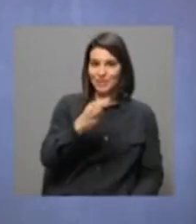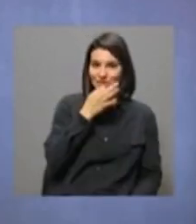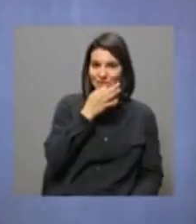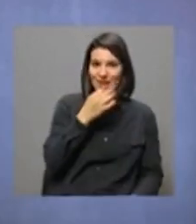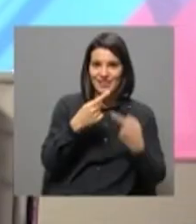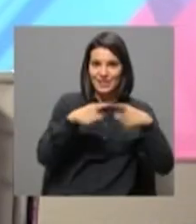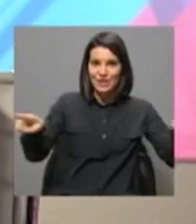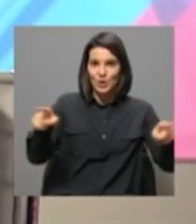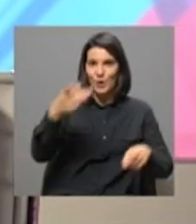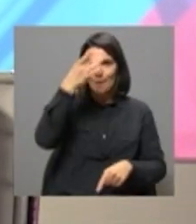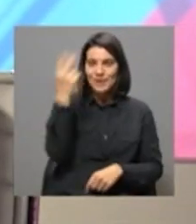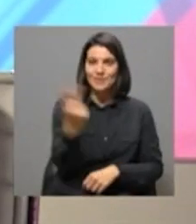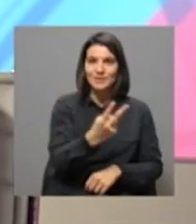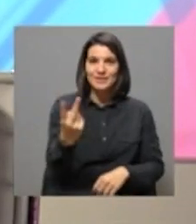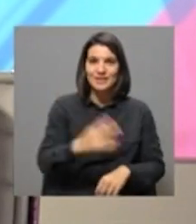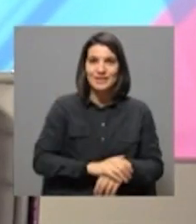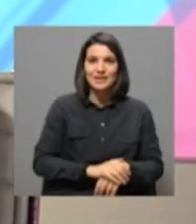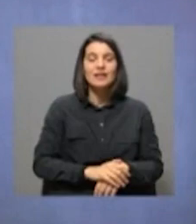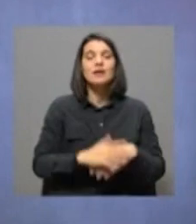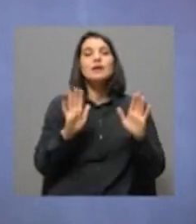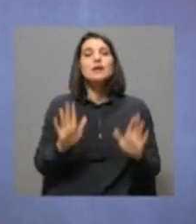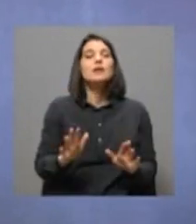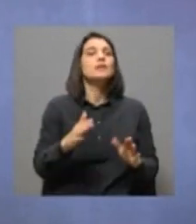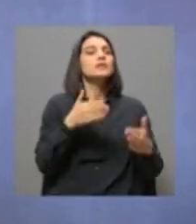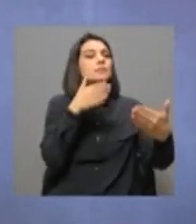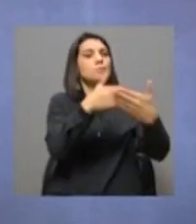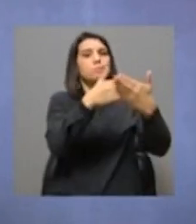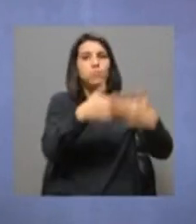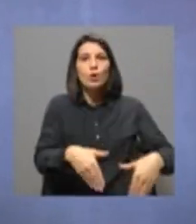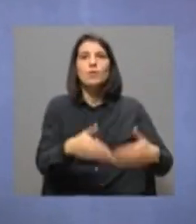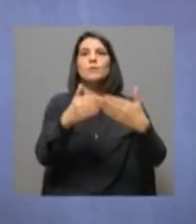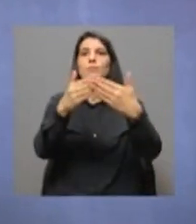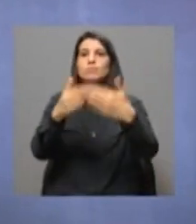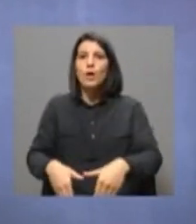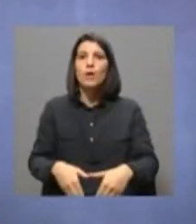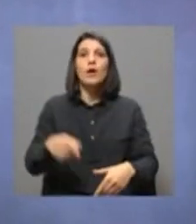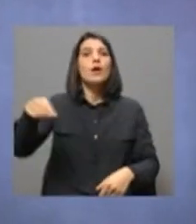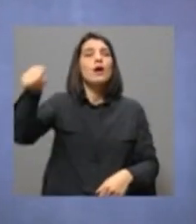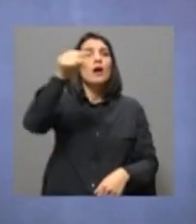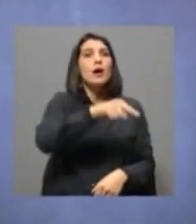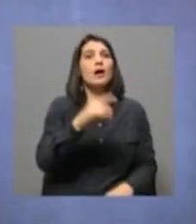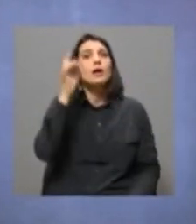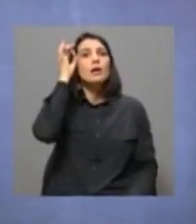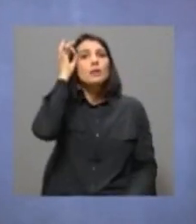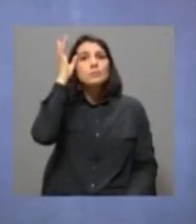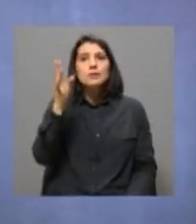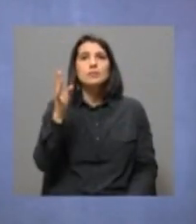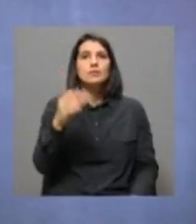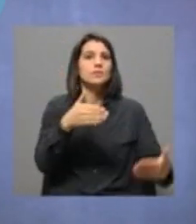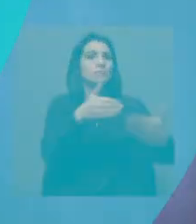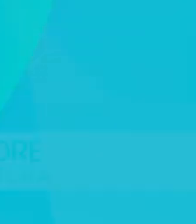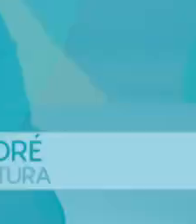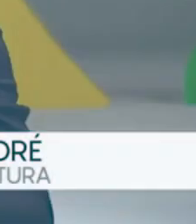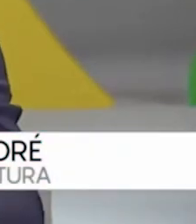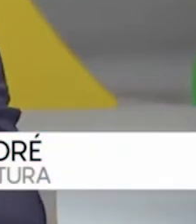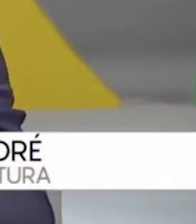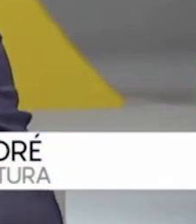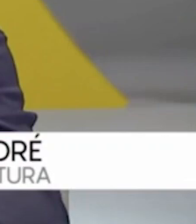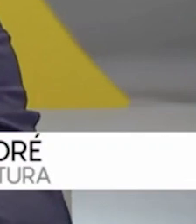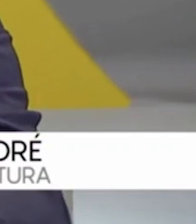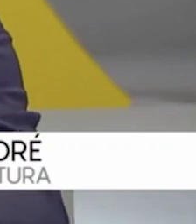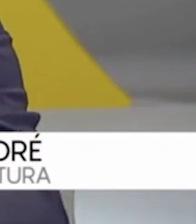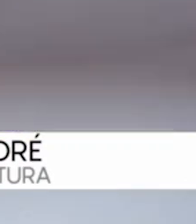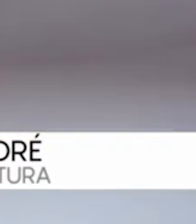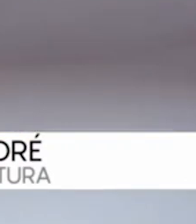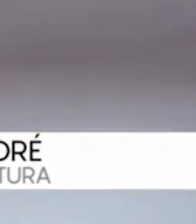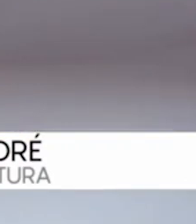si e o André Ventura? Deitar, deitar esses muros. Para mim são clandestinos, e que muita gente quer erguer, e que não faz sentido. O que deveria